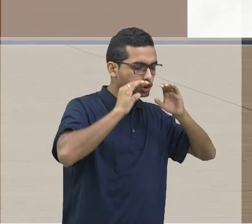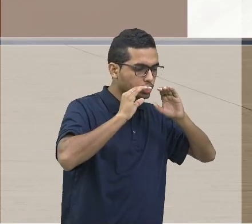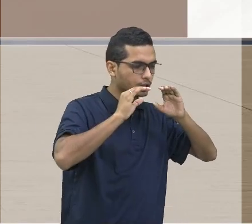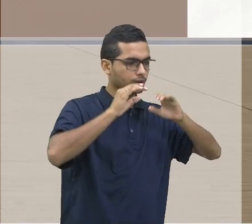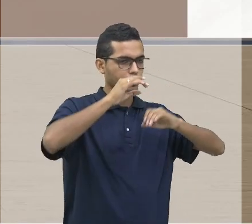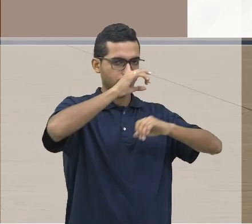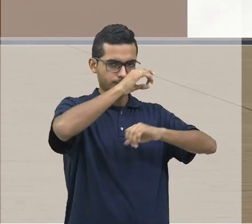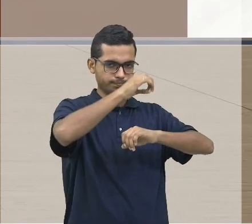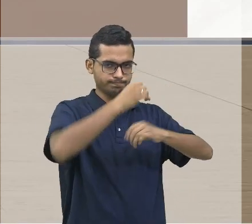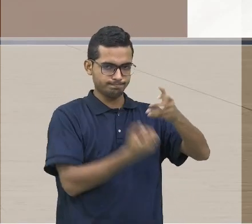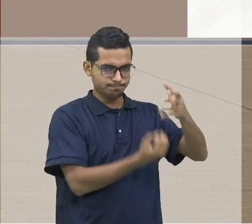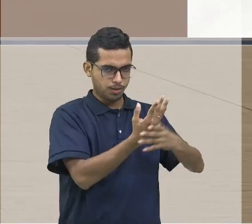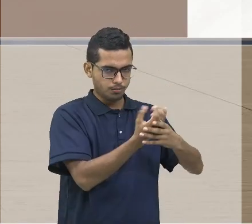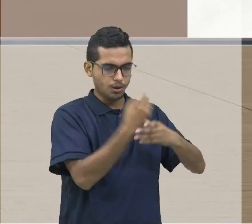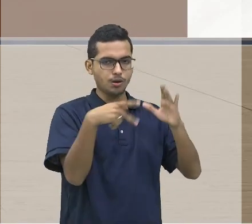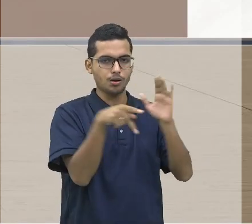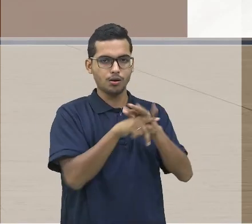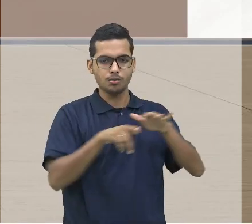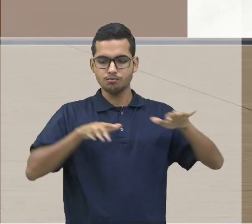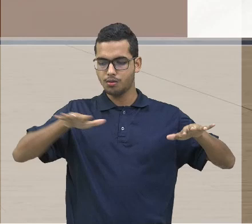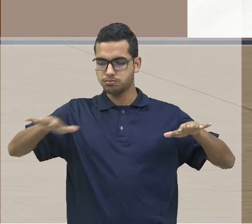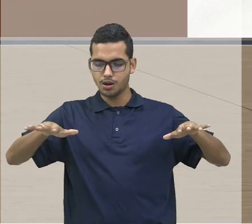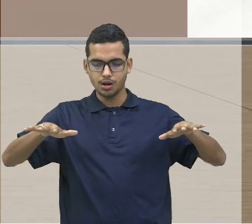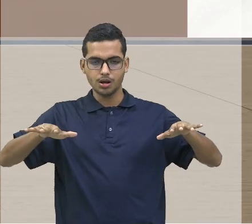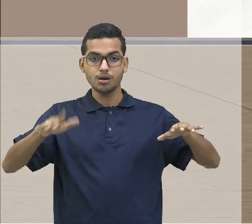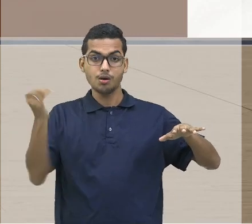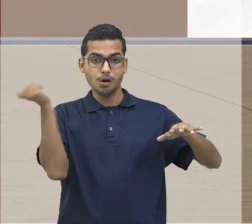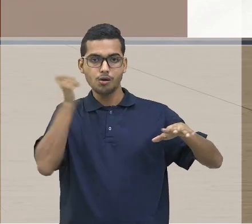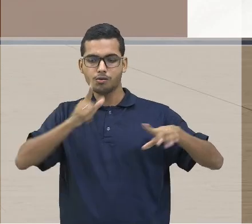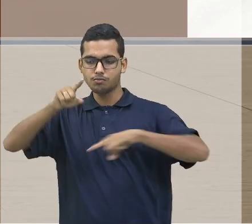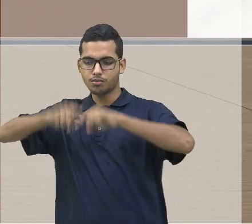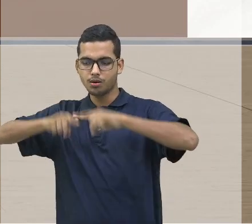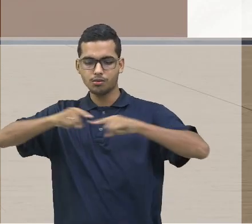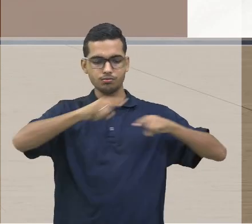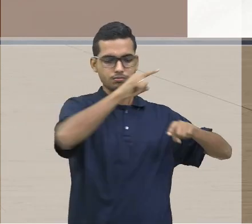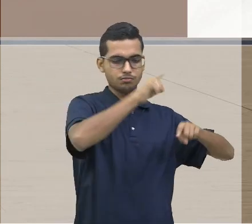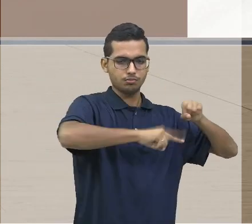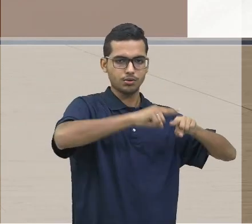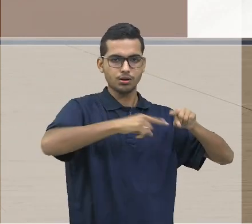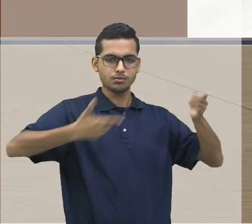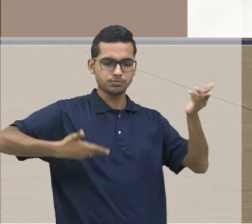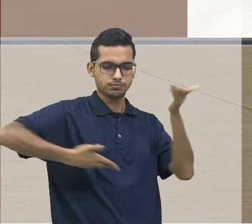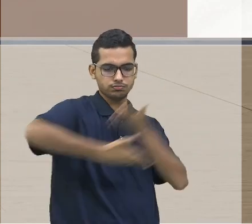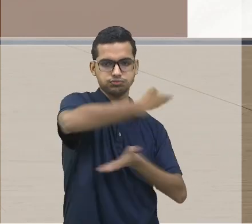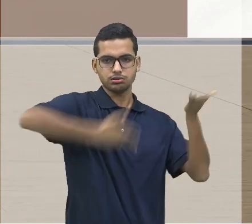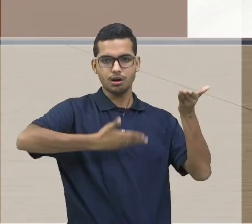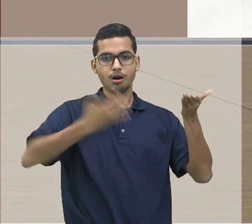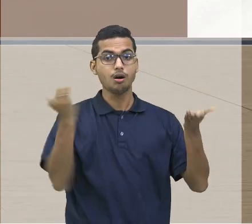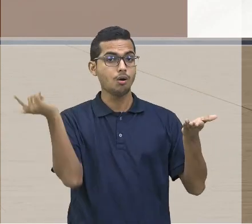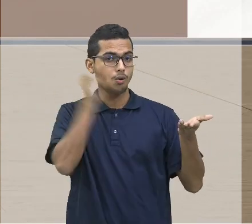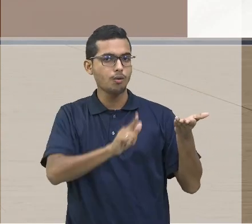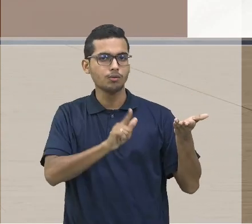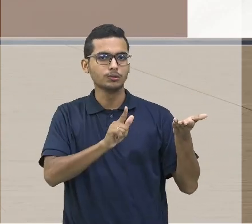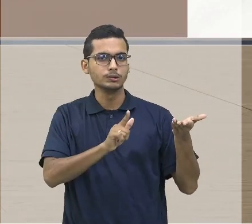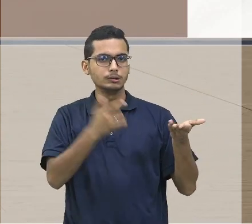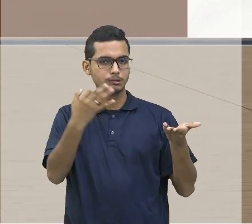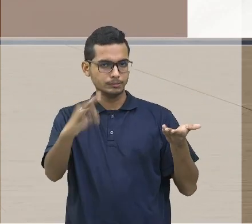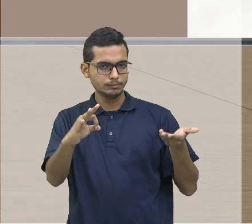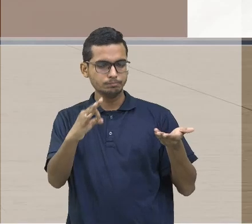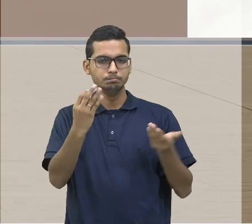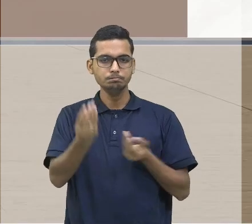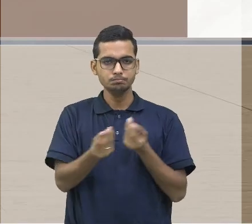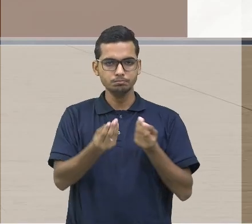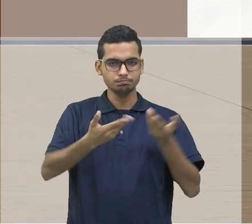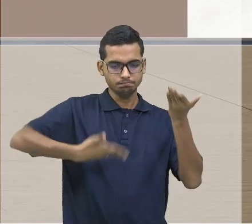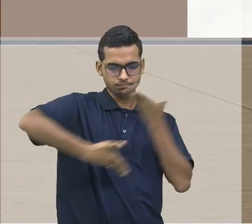produtos de acordo com o que cada um estava necessitando. Troca-se os produtos, esse apelidado como escambo, né? Que ou seja, é a troca